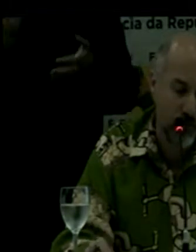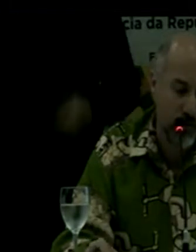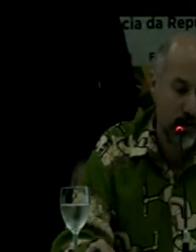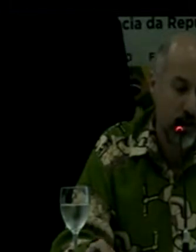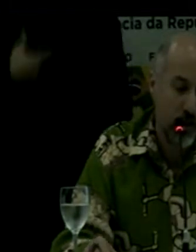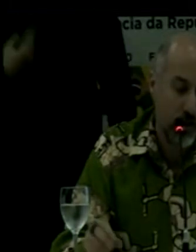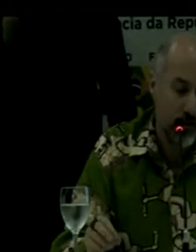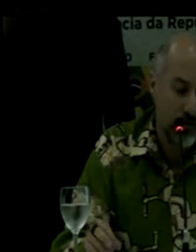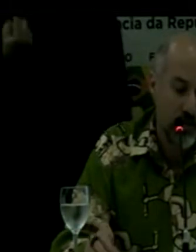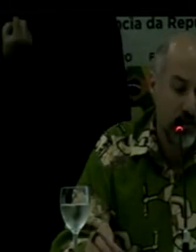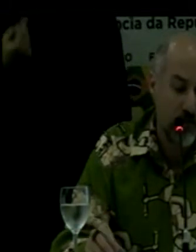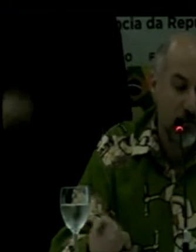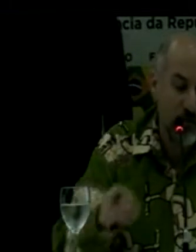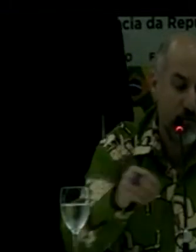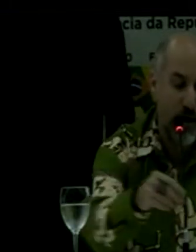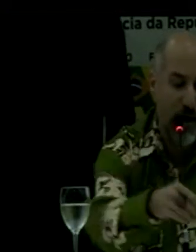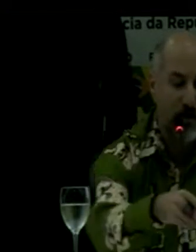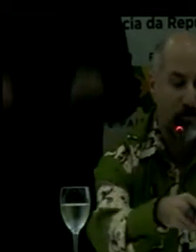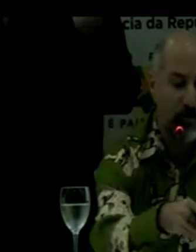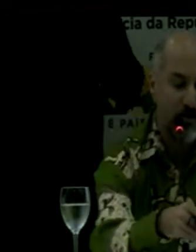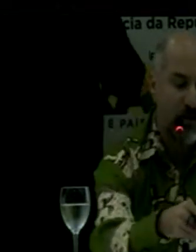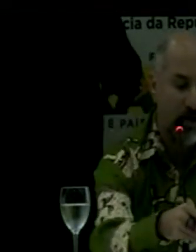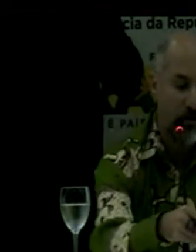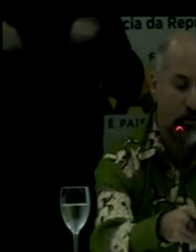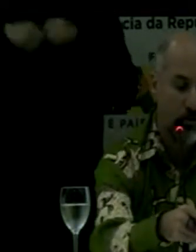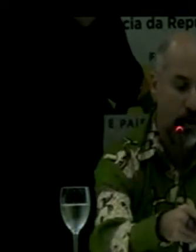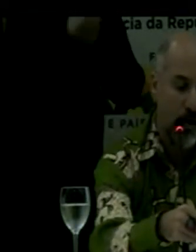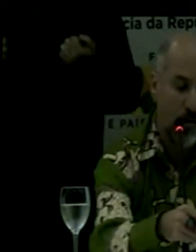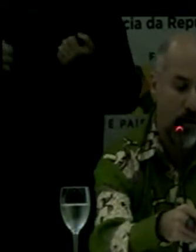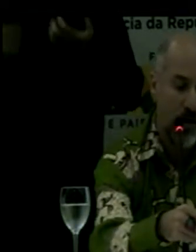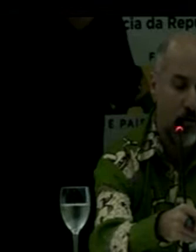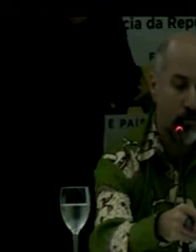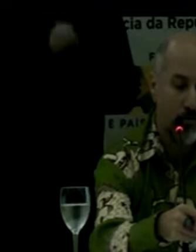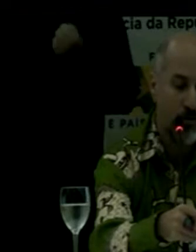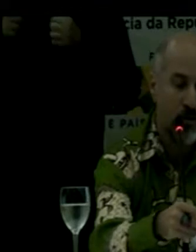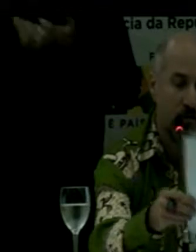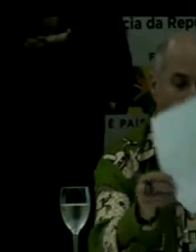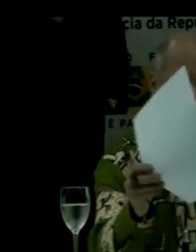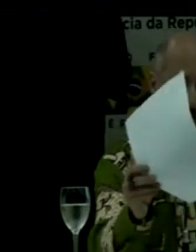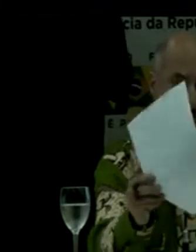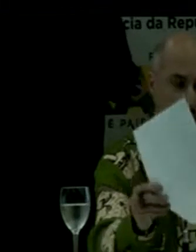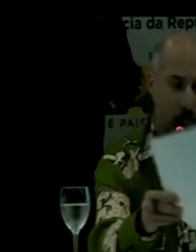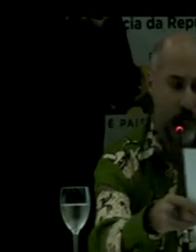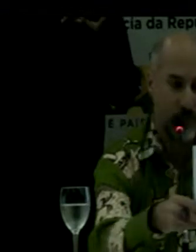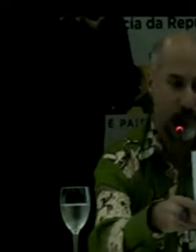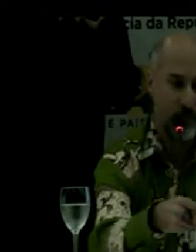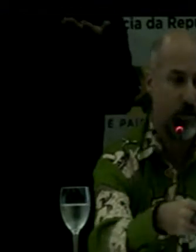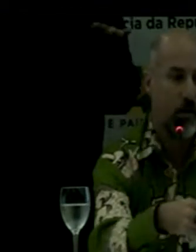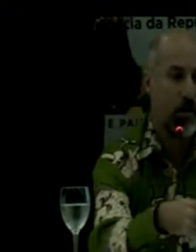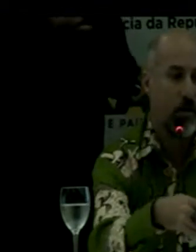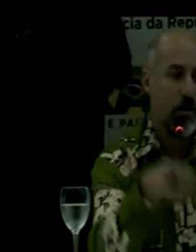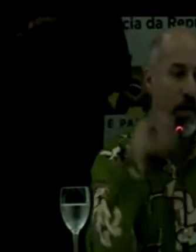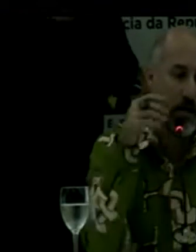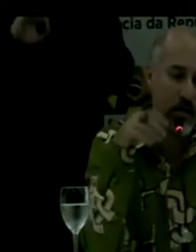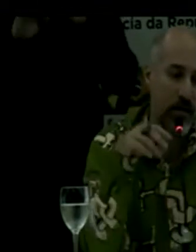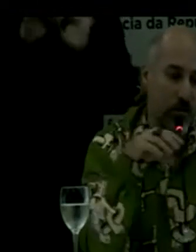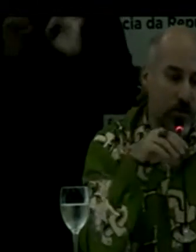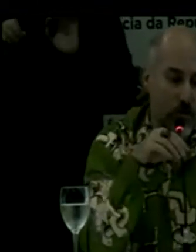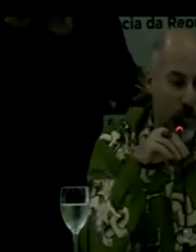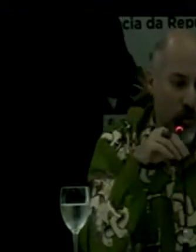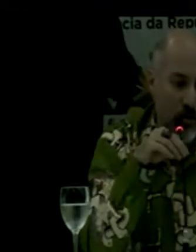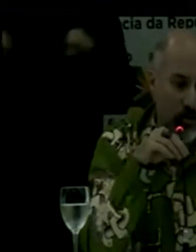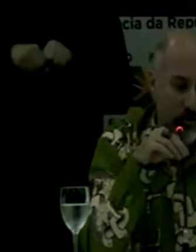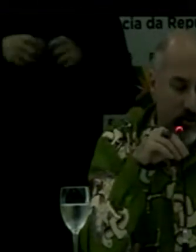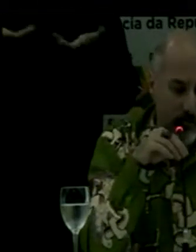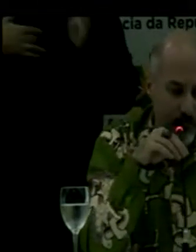individual. O sistema deve contemplar a diversidade cultural para a construção do sistema. E aqui as